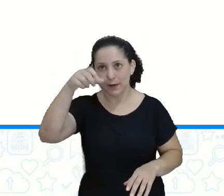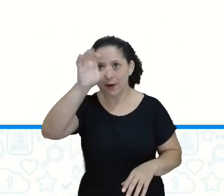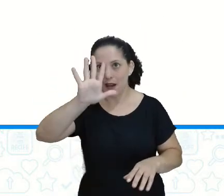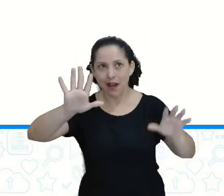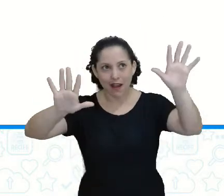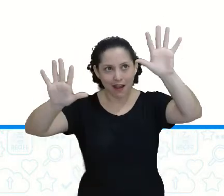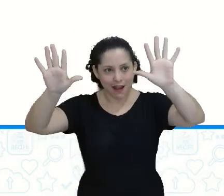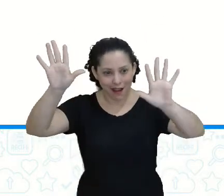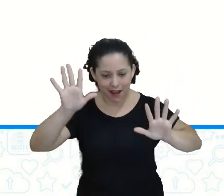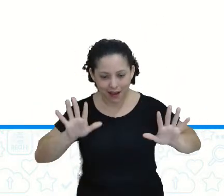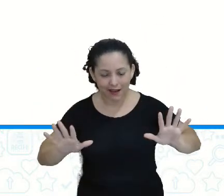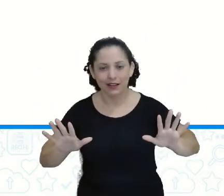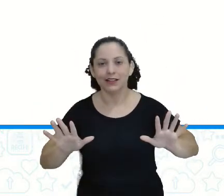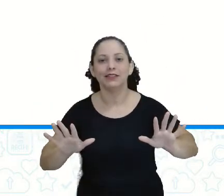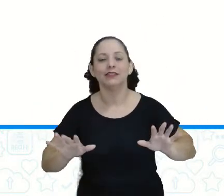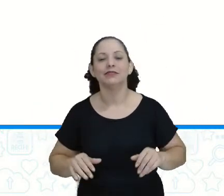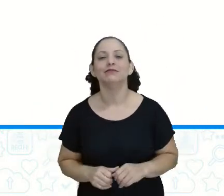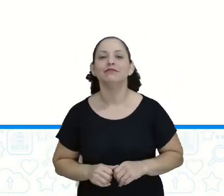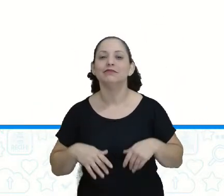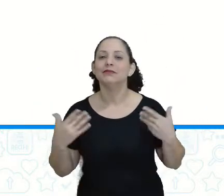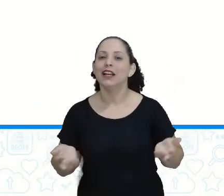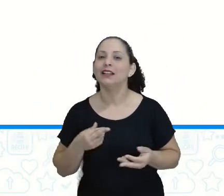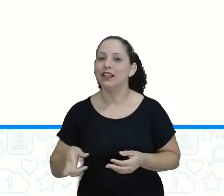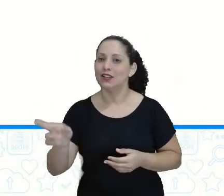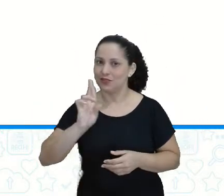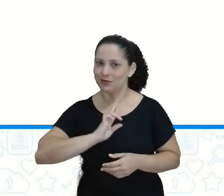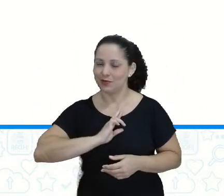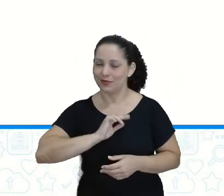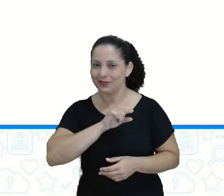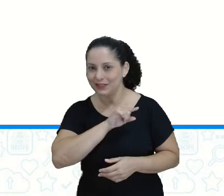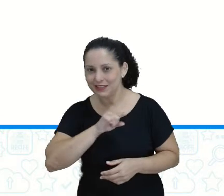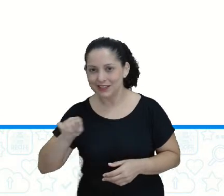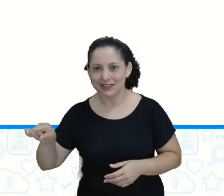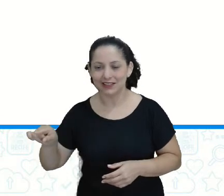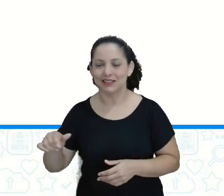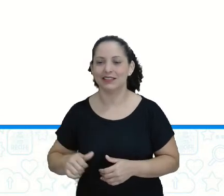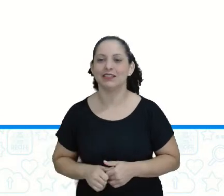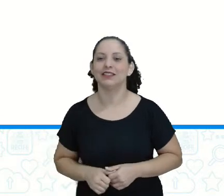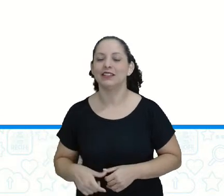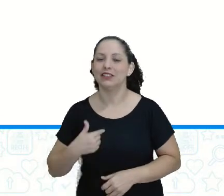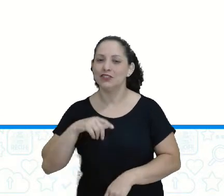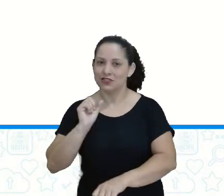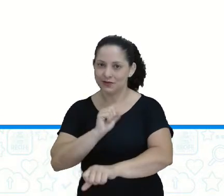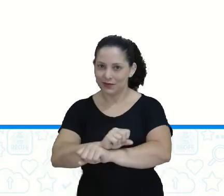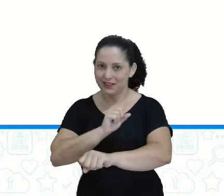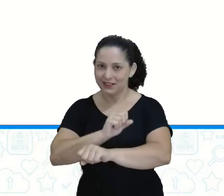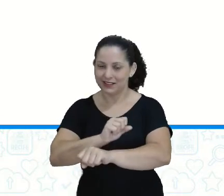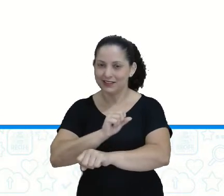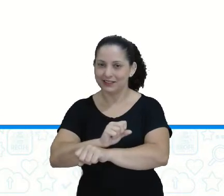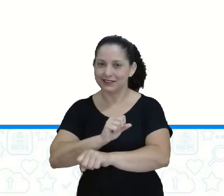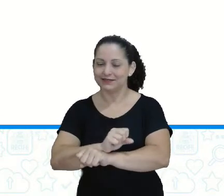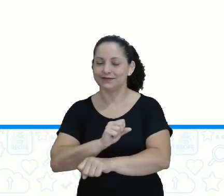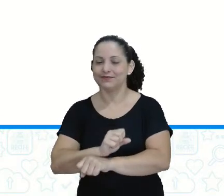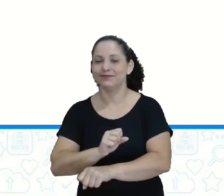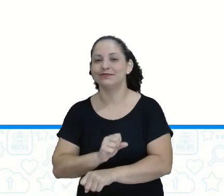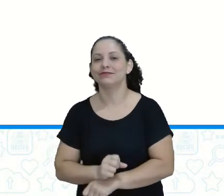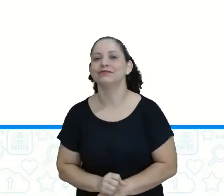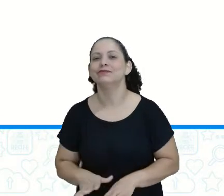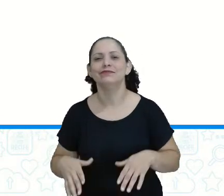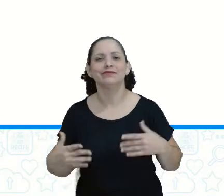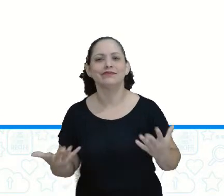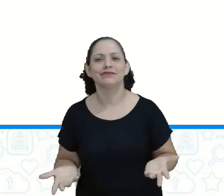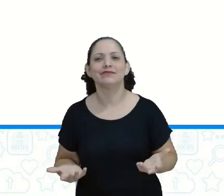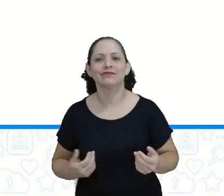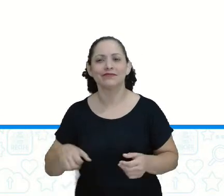aí, Lázaro, Lucas, Emily. Estou aguardando vocês. Será que é a